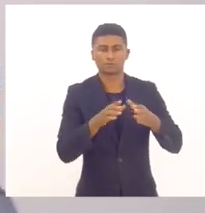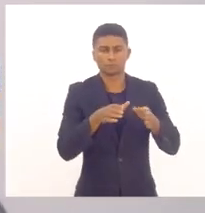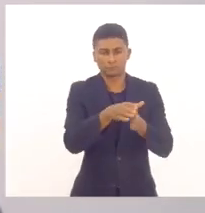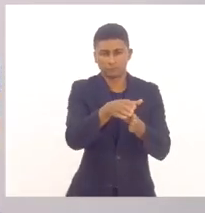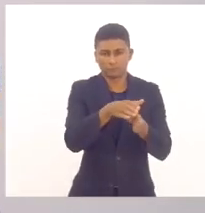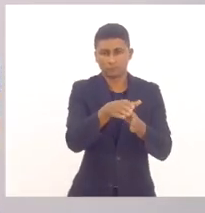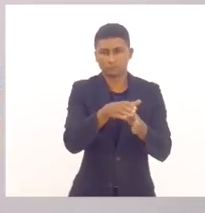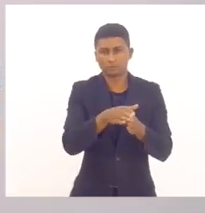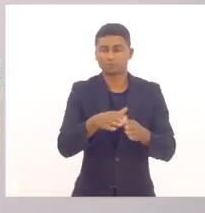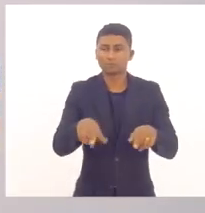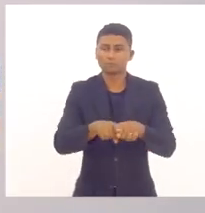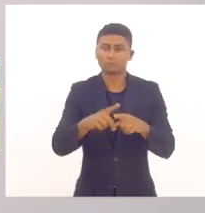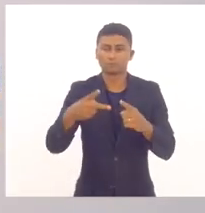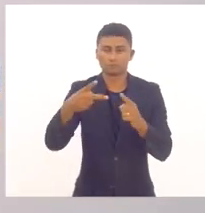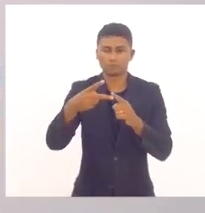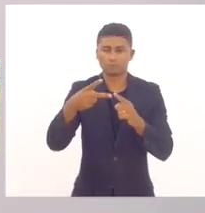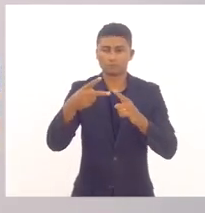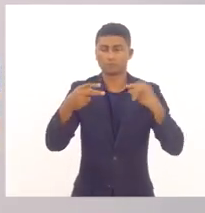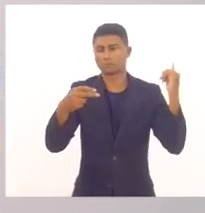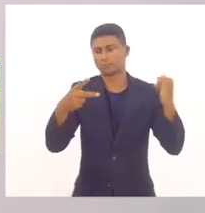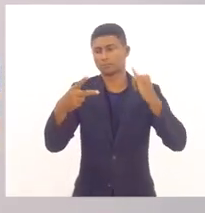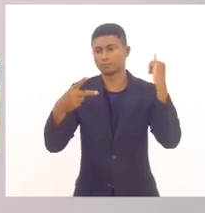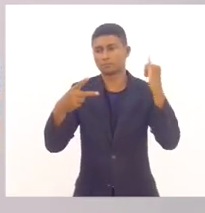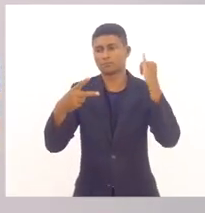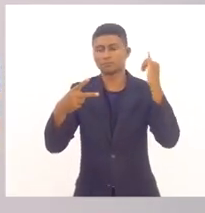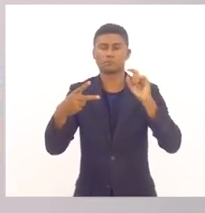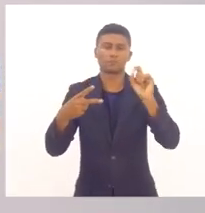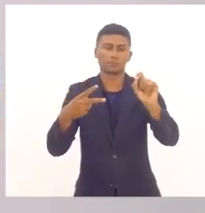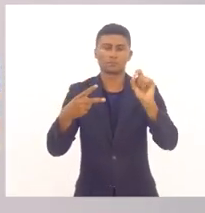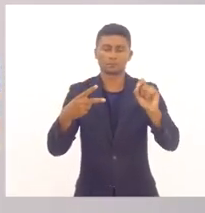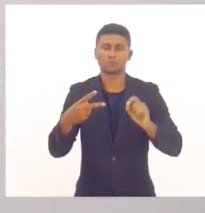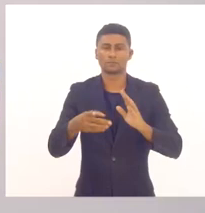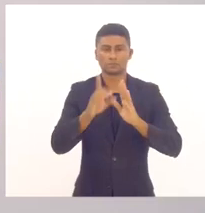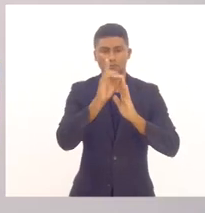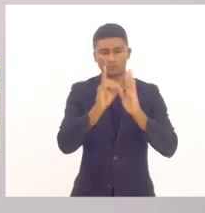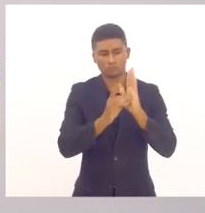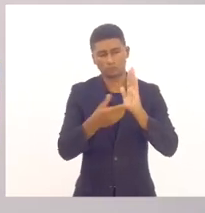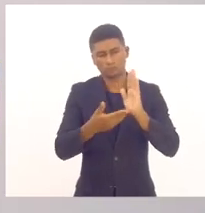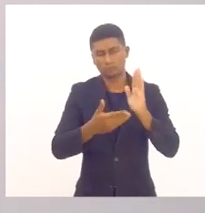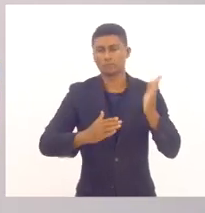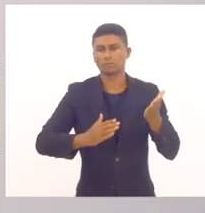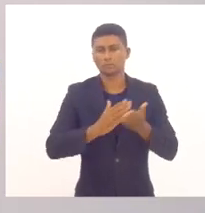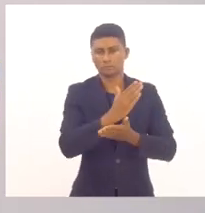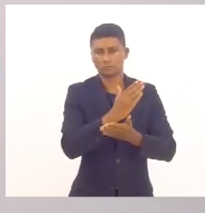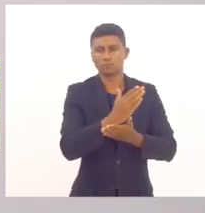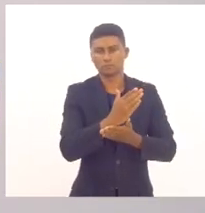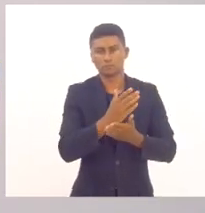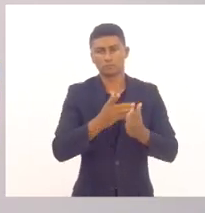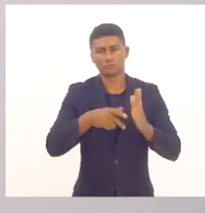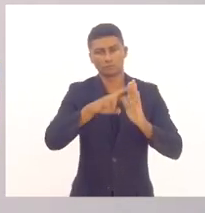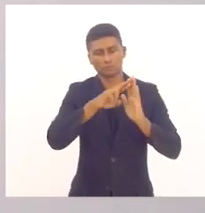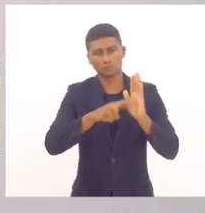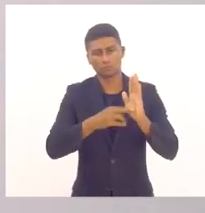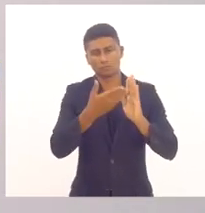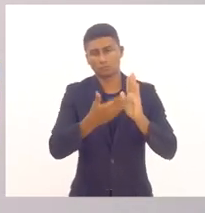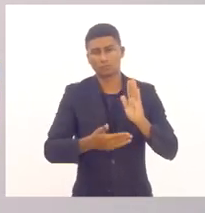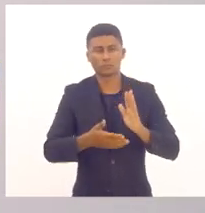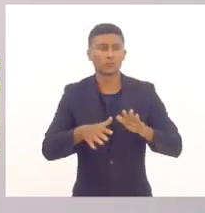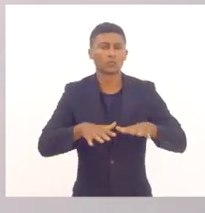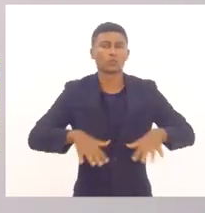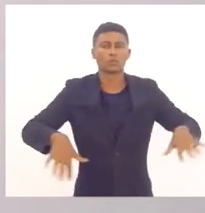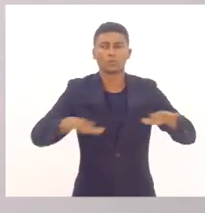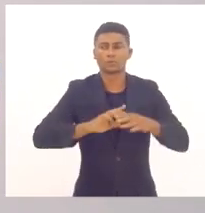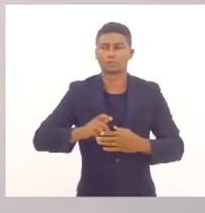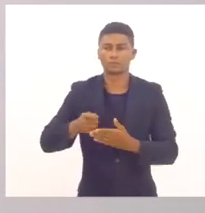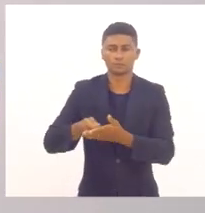segunda questão importante que está omitida é que o decreto aprovado para regulamentar o programa está dizendo que todo mundo é obrigado a cumprir